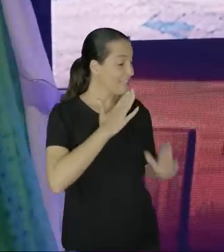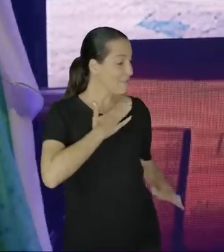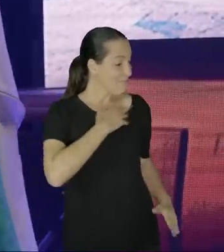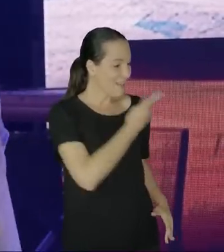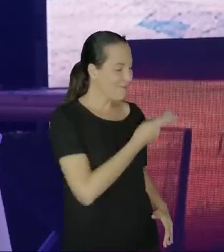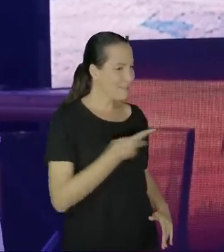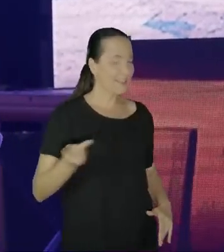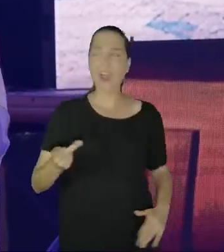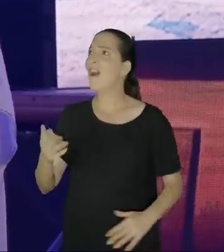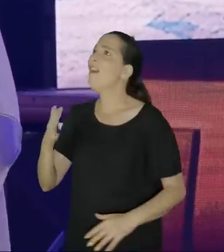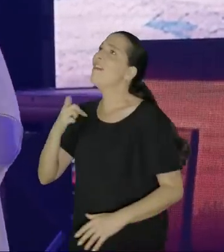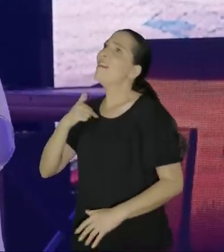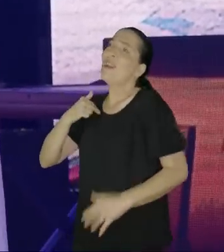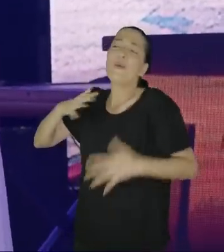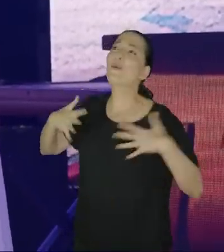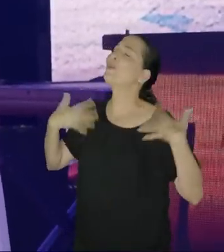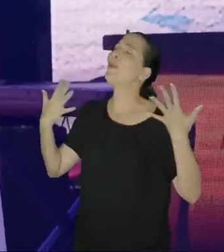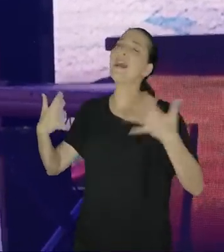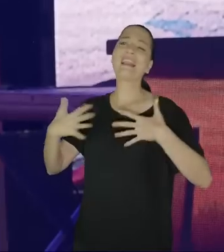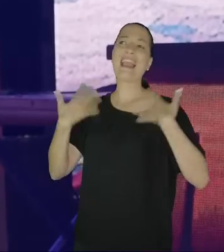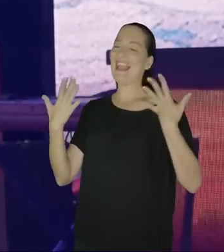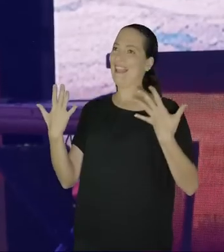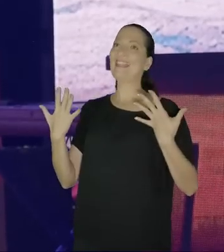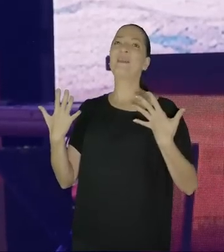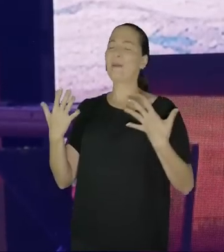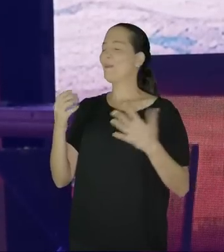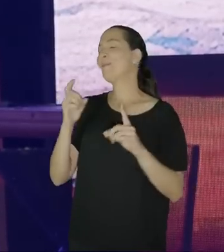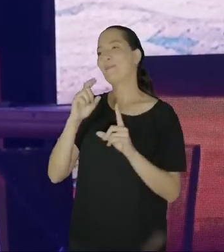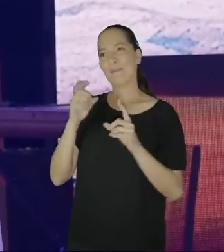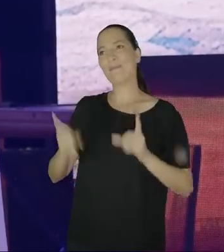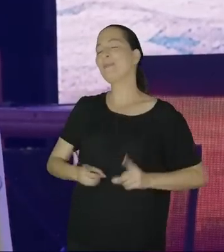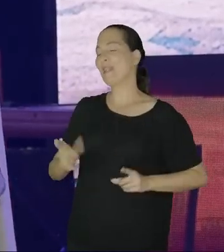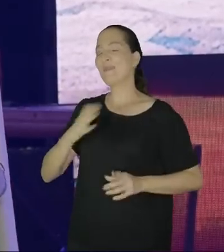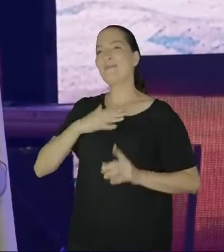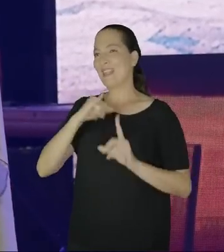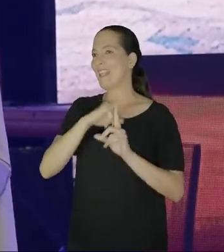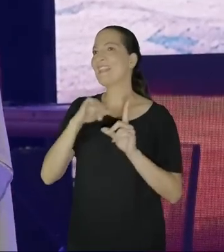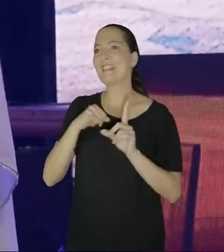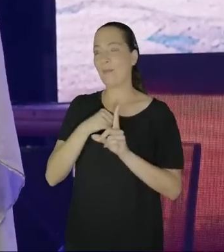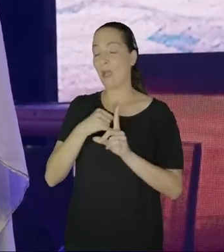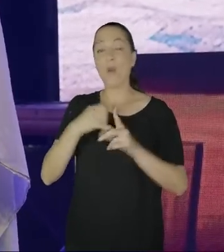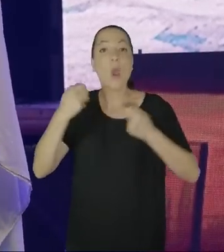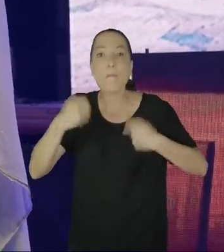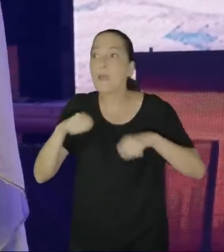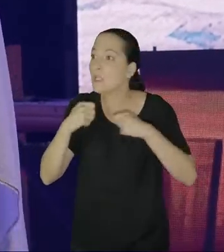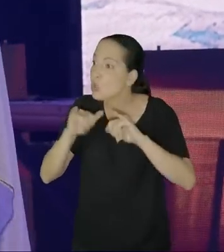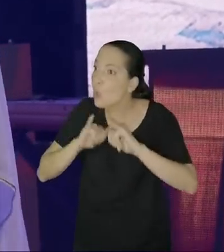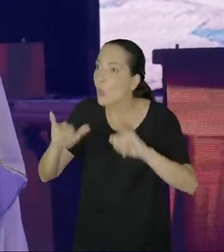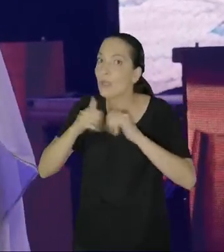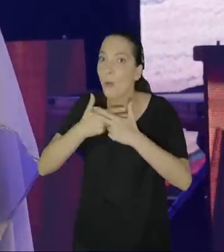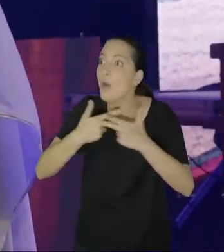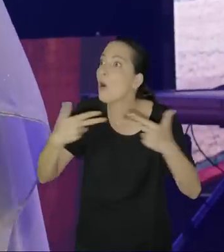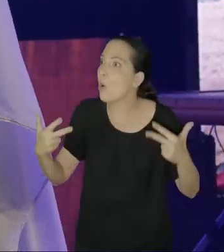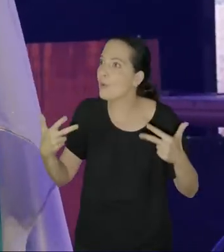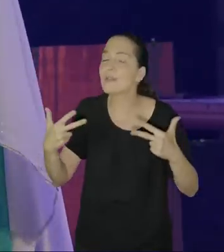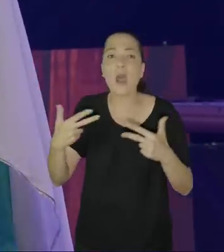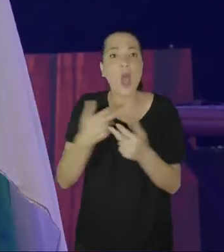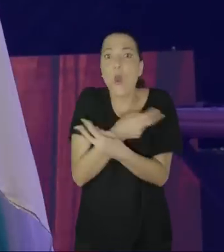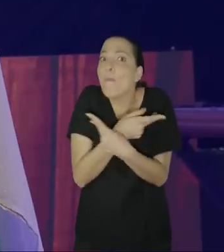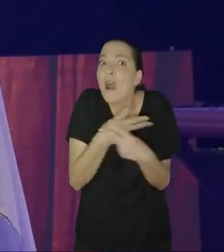A alegria é toda minha, prima Isabel. Tenho que te contar algo.